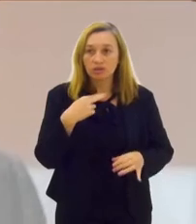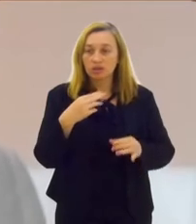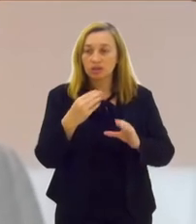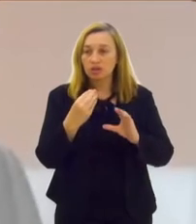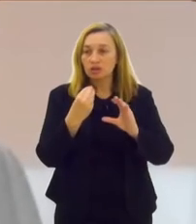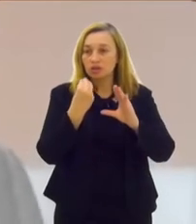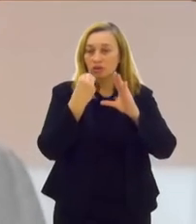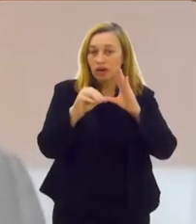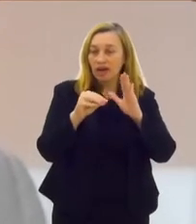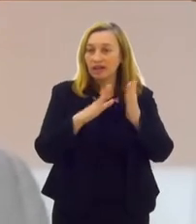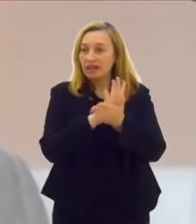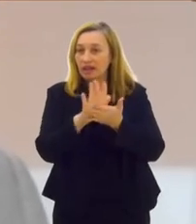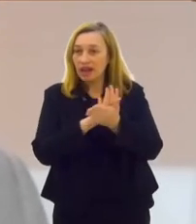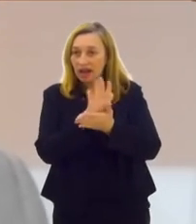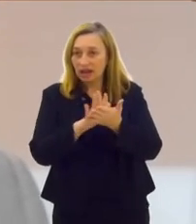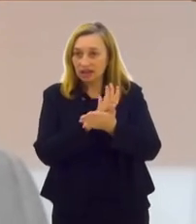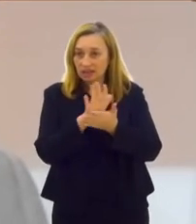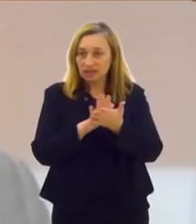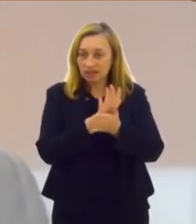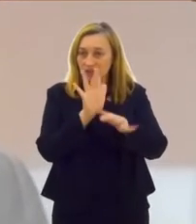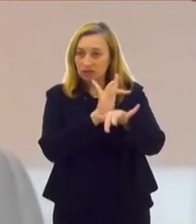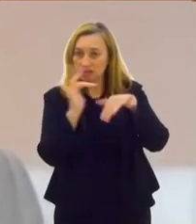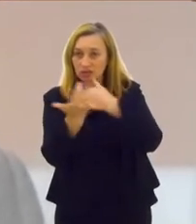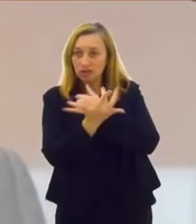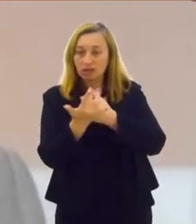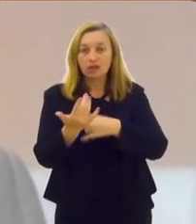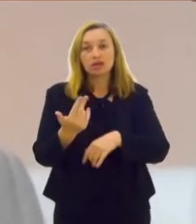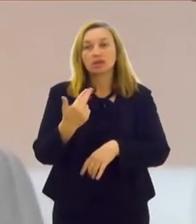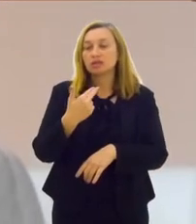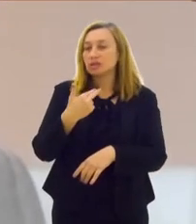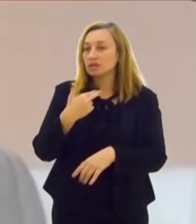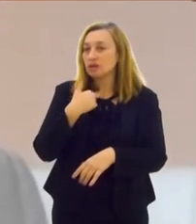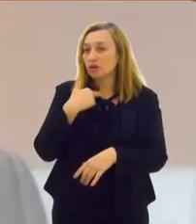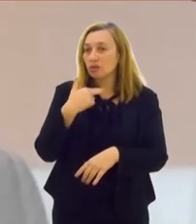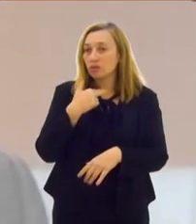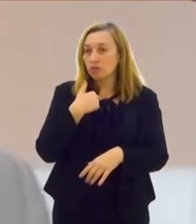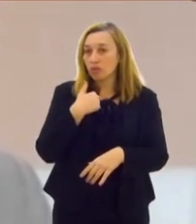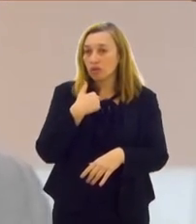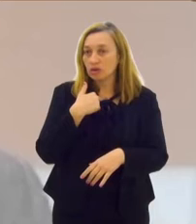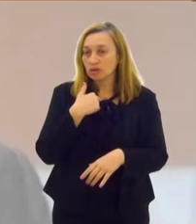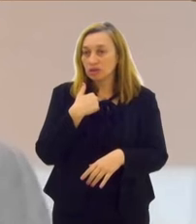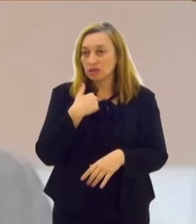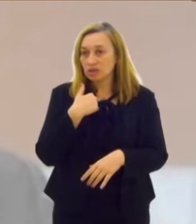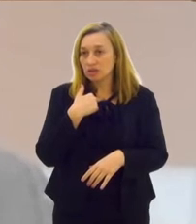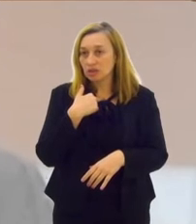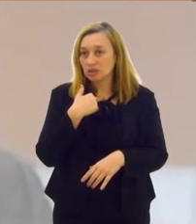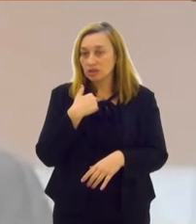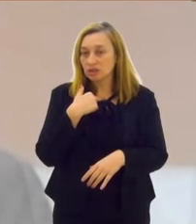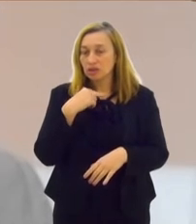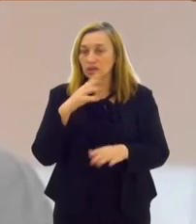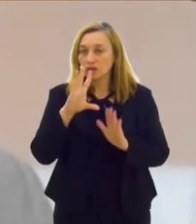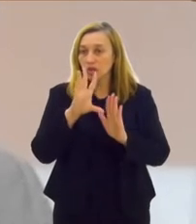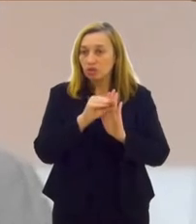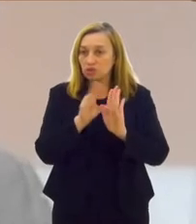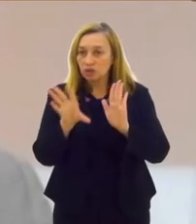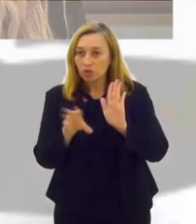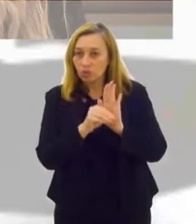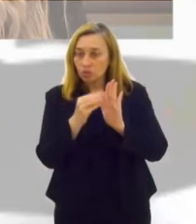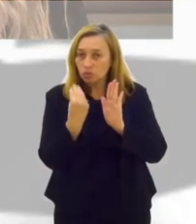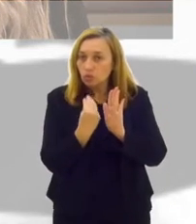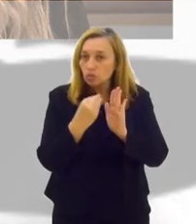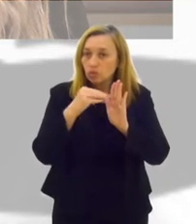páginas. E, em segundo lugar, não podem promover o chamado impulsionamento de conteúdo,